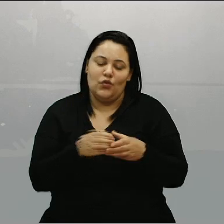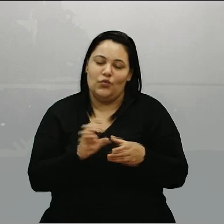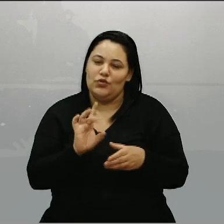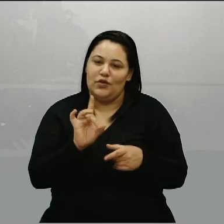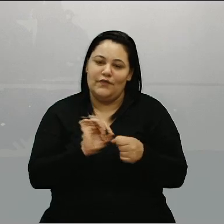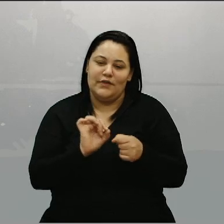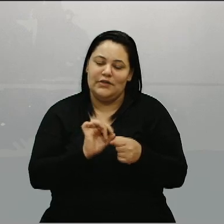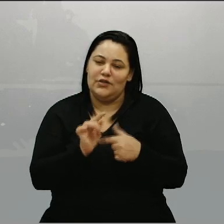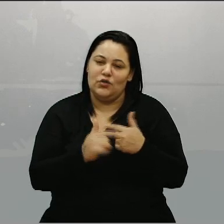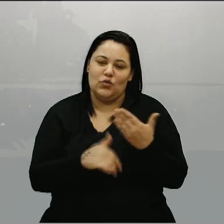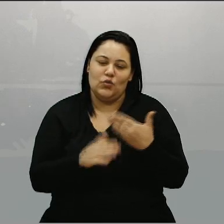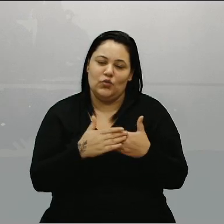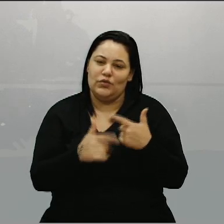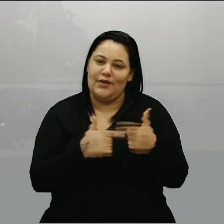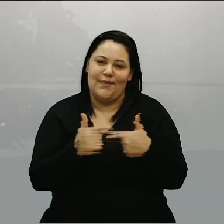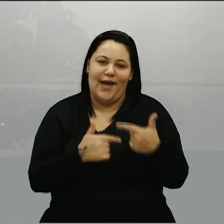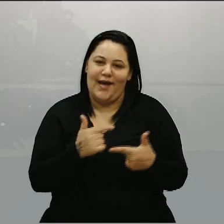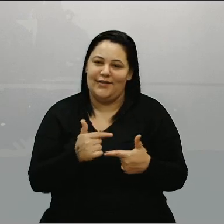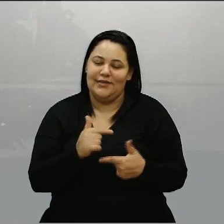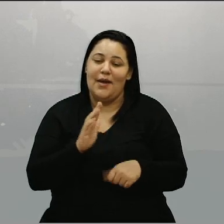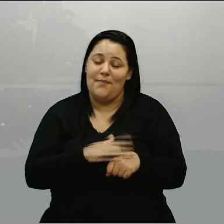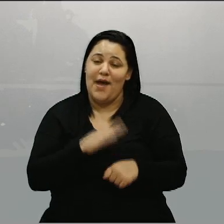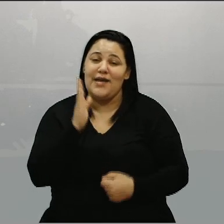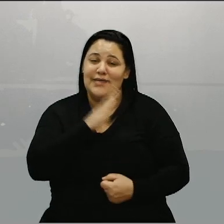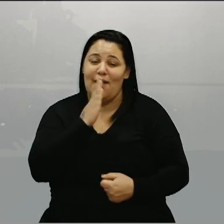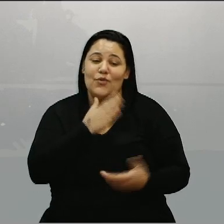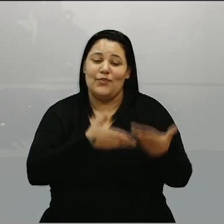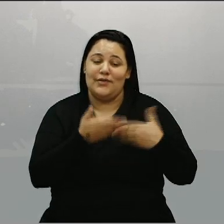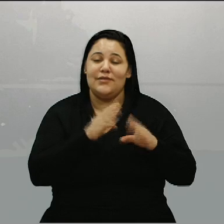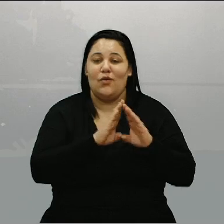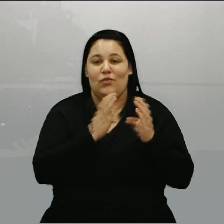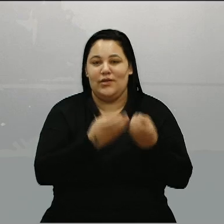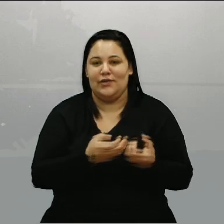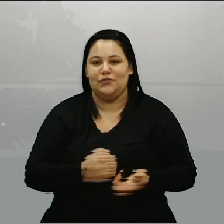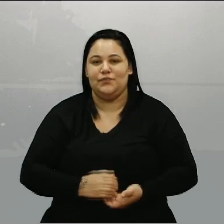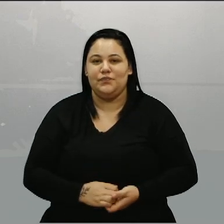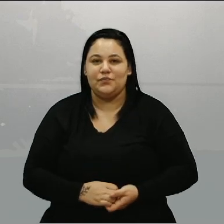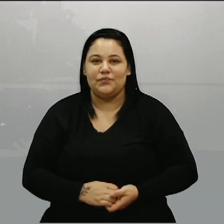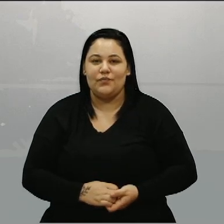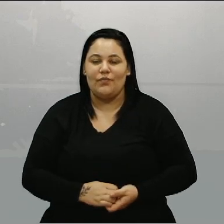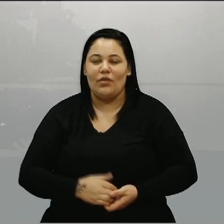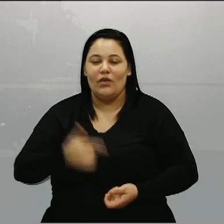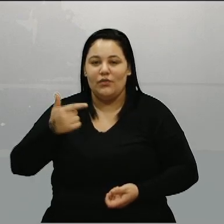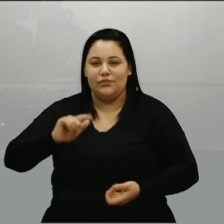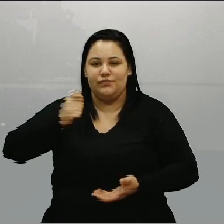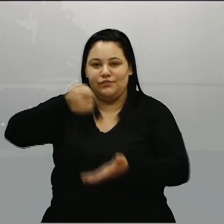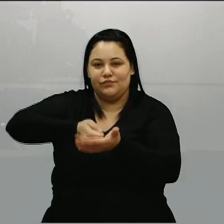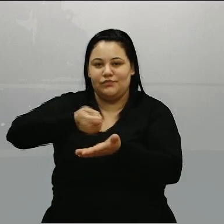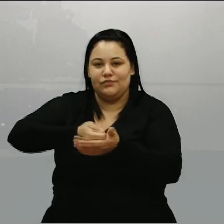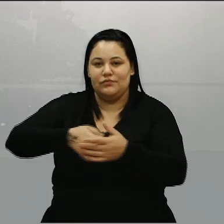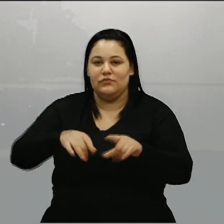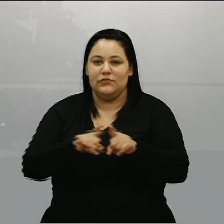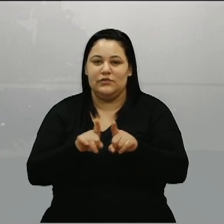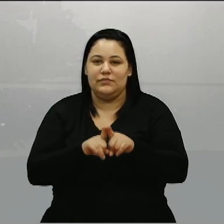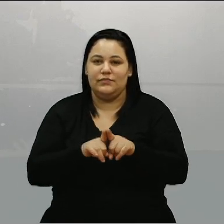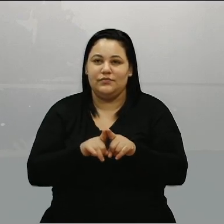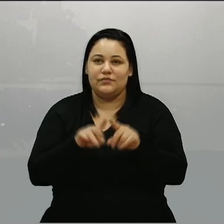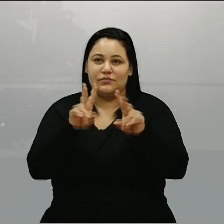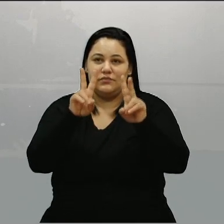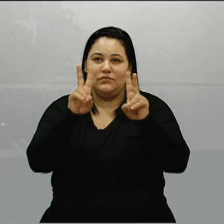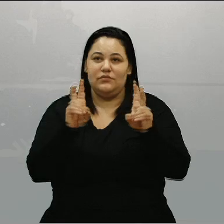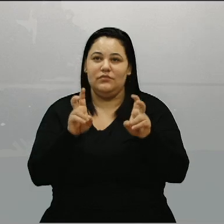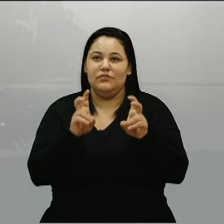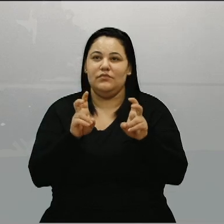não demoraria tanto tempo para ser atendido esta comunidade. Uma outra luta também é sobre as